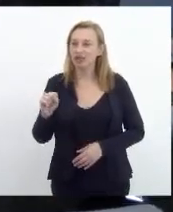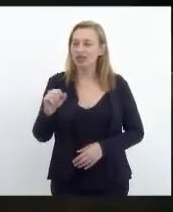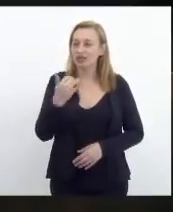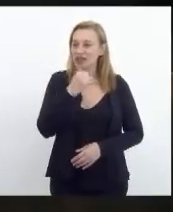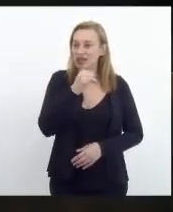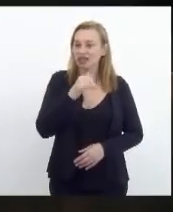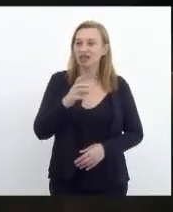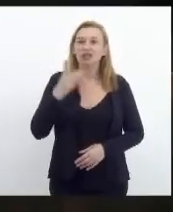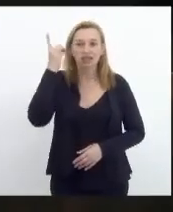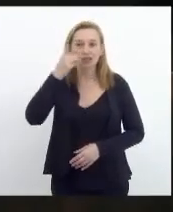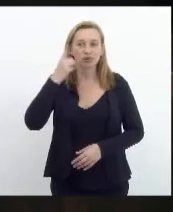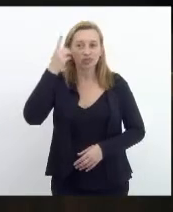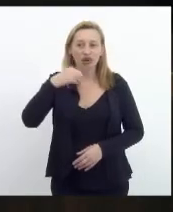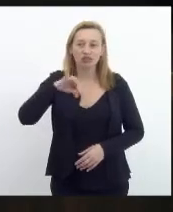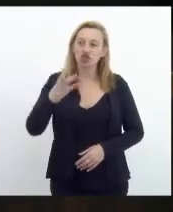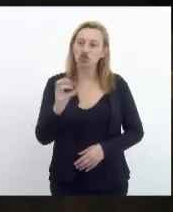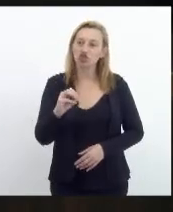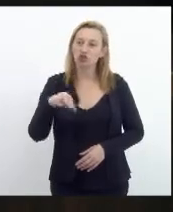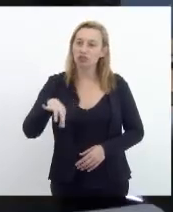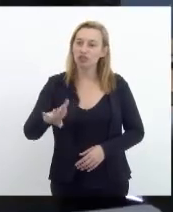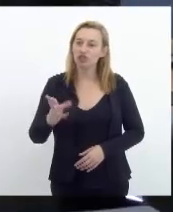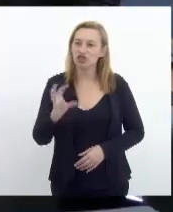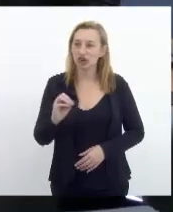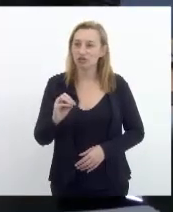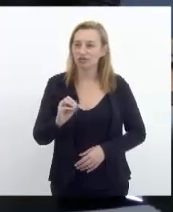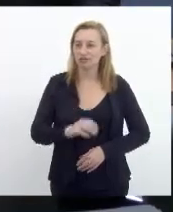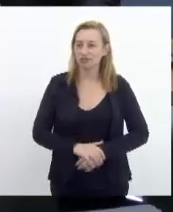Deputado Chico Machado.